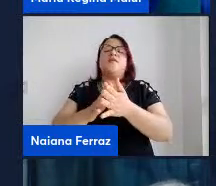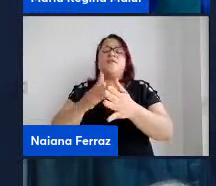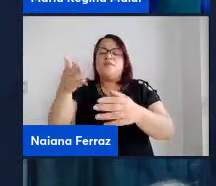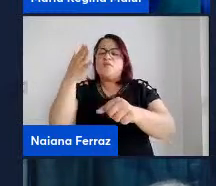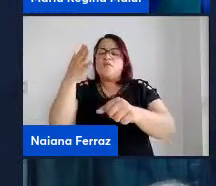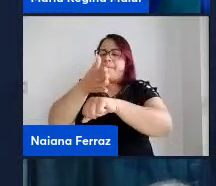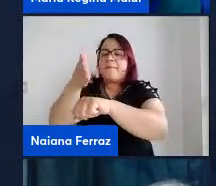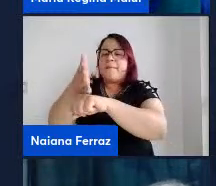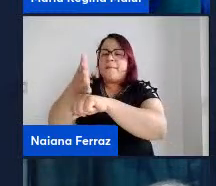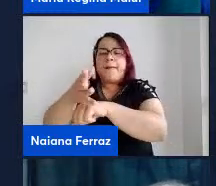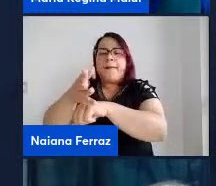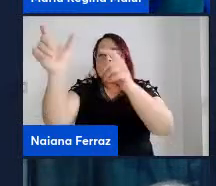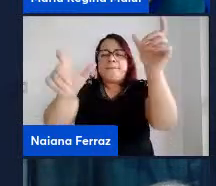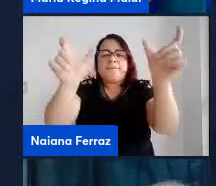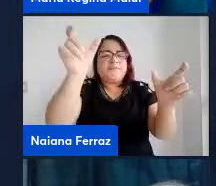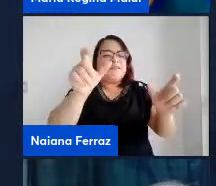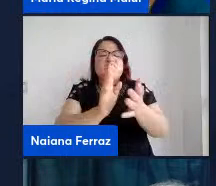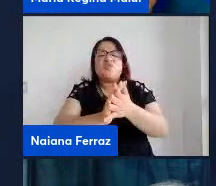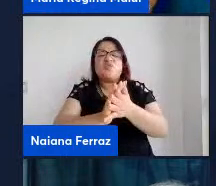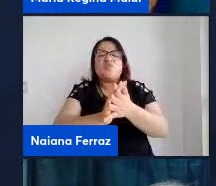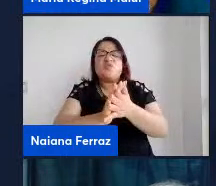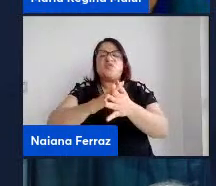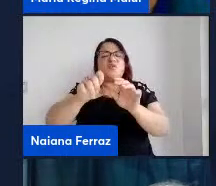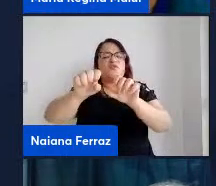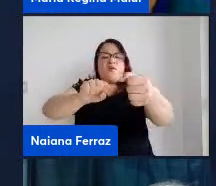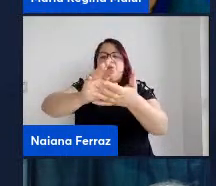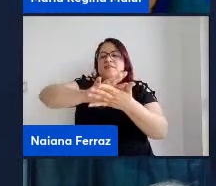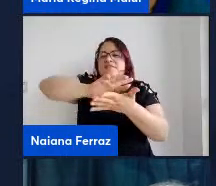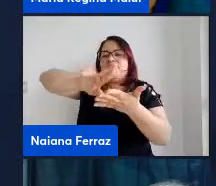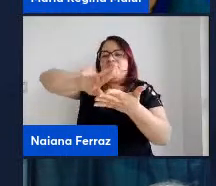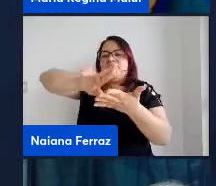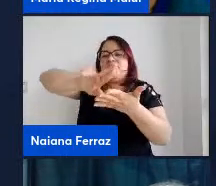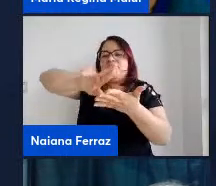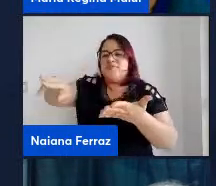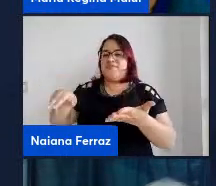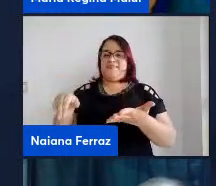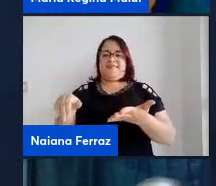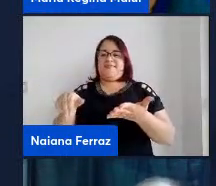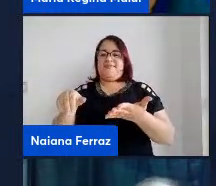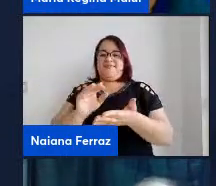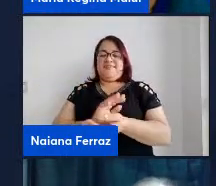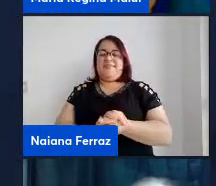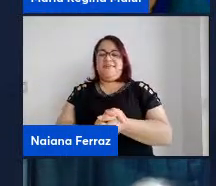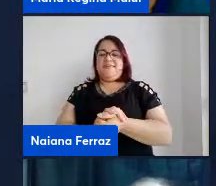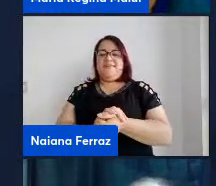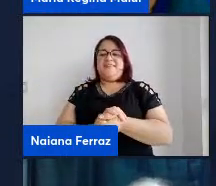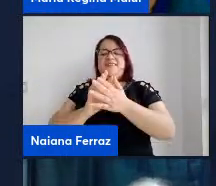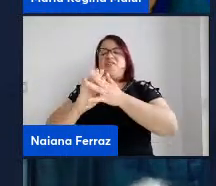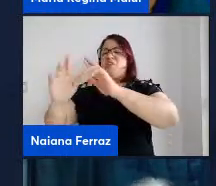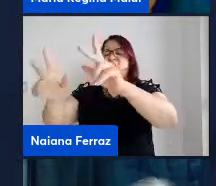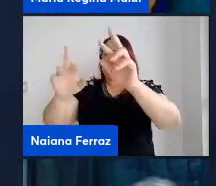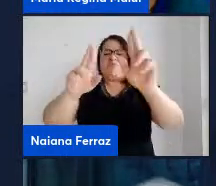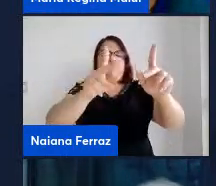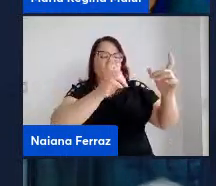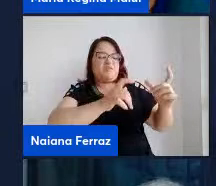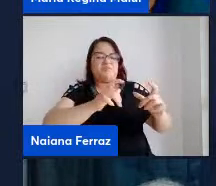com formações diversas e diferentes lugares e